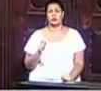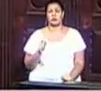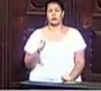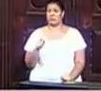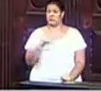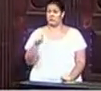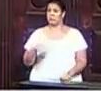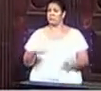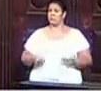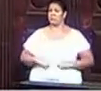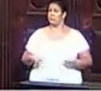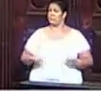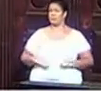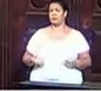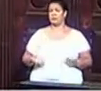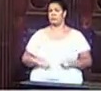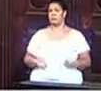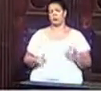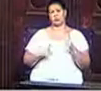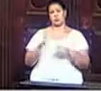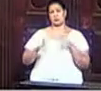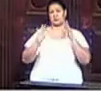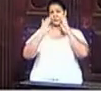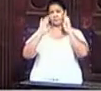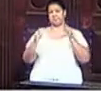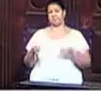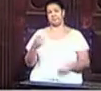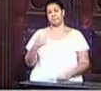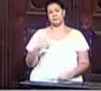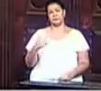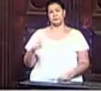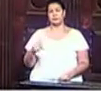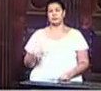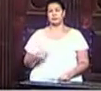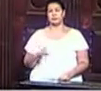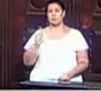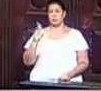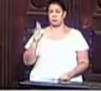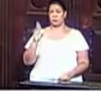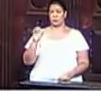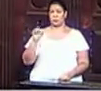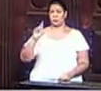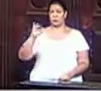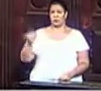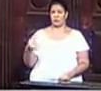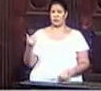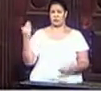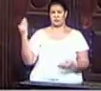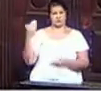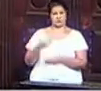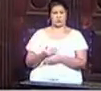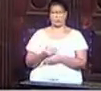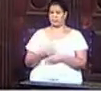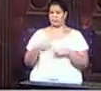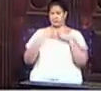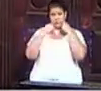sofrendo, a população desatendida, o ERJ fechada, uma